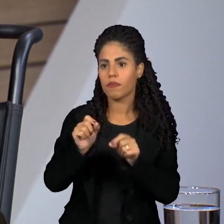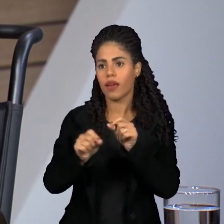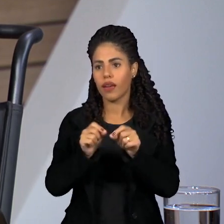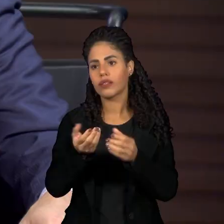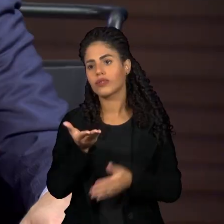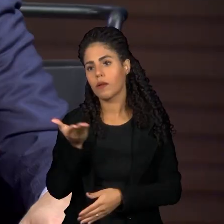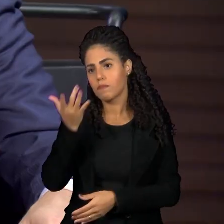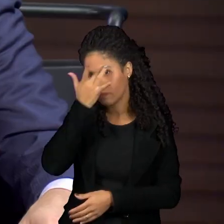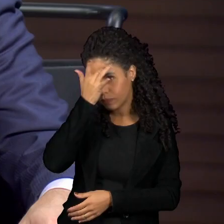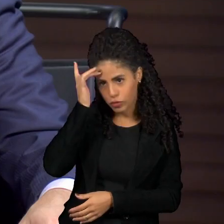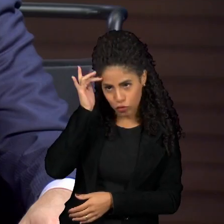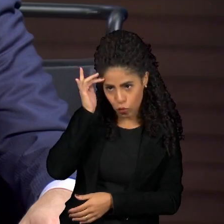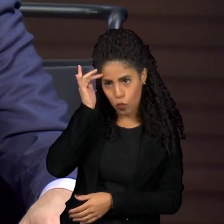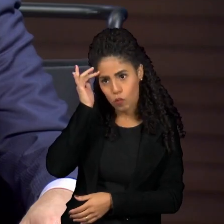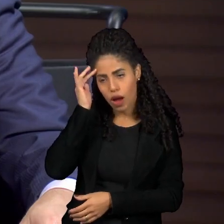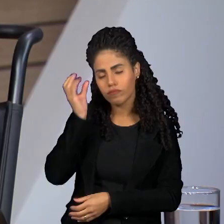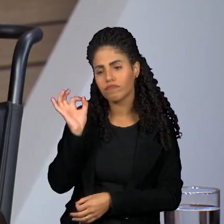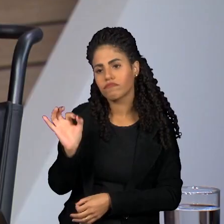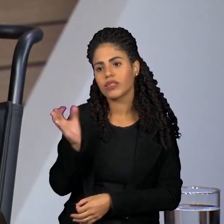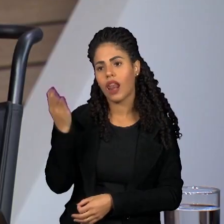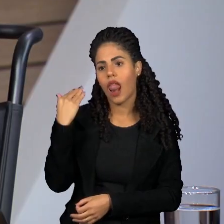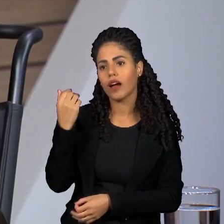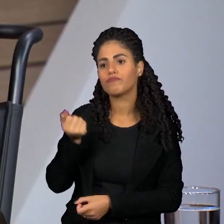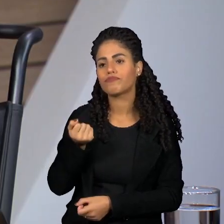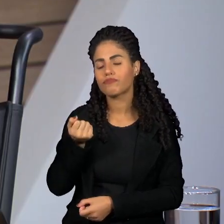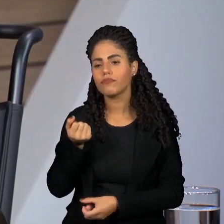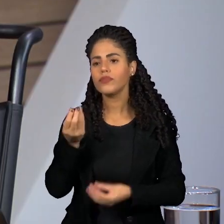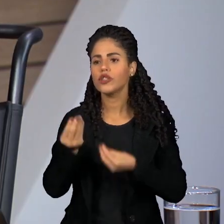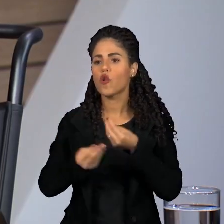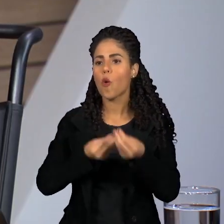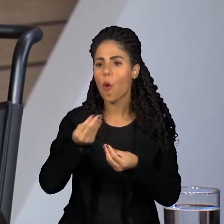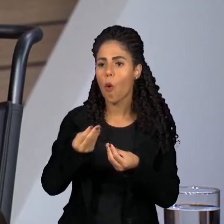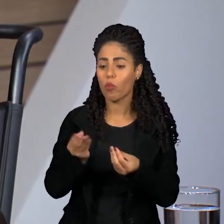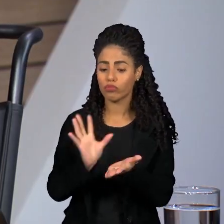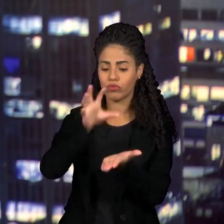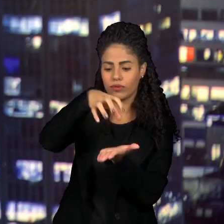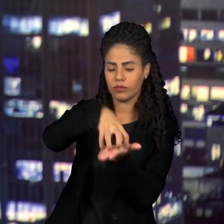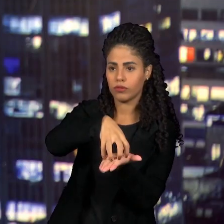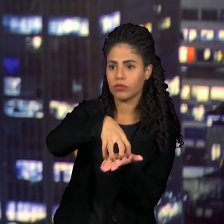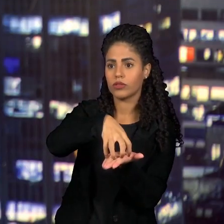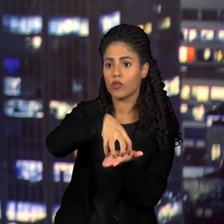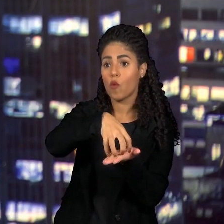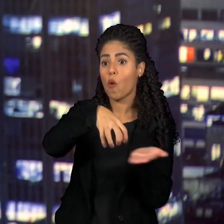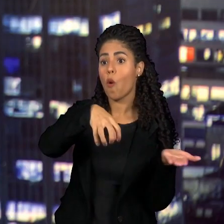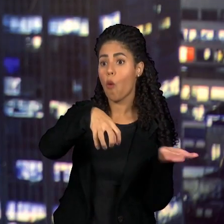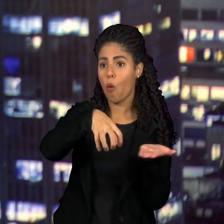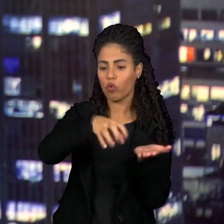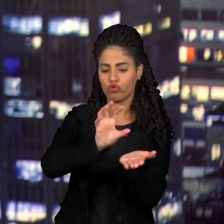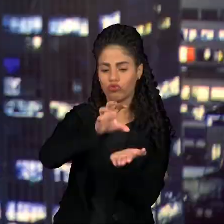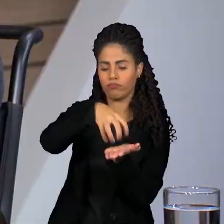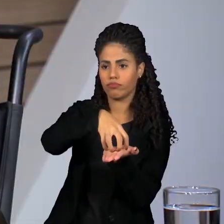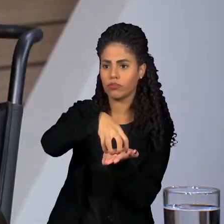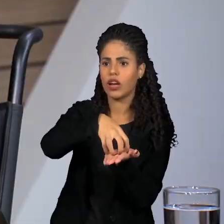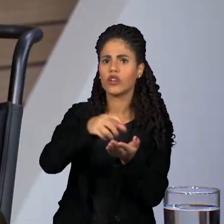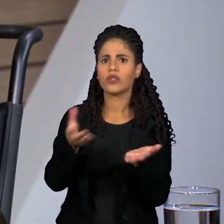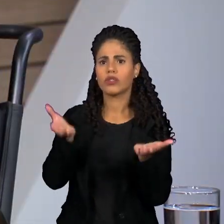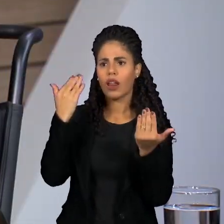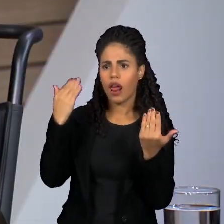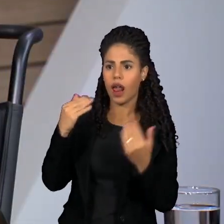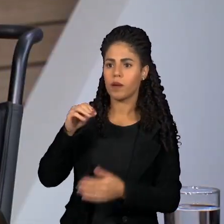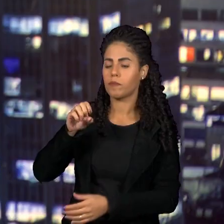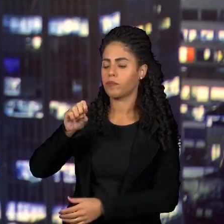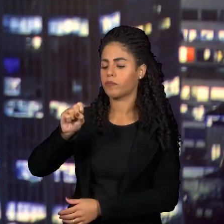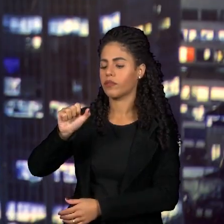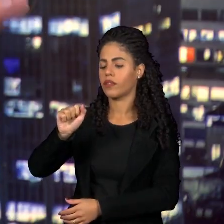presidencialismo. Aí realmente eu diria que foi inaugurado esse Centrão de hoje, pelo Gabinete Civil do Sarney na época. Até